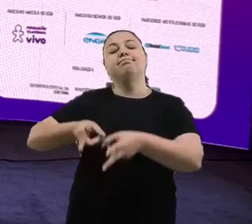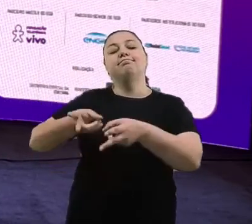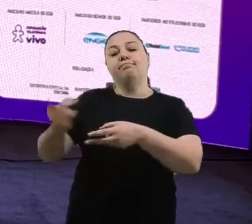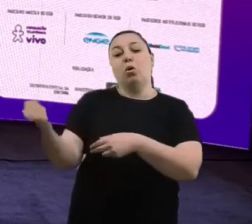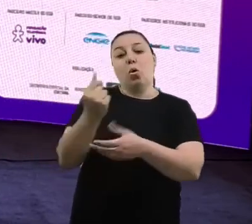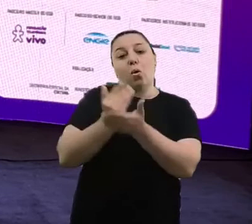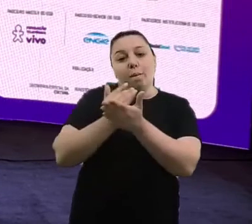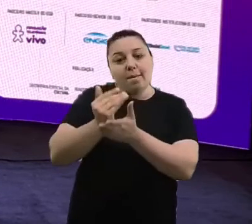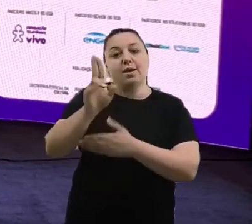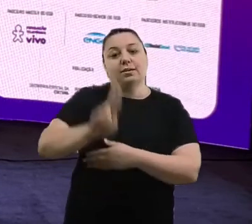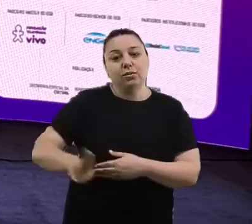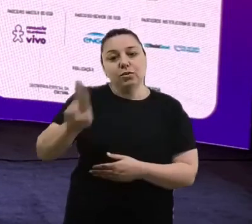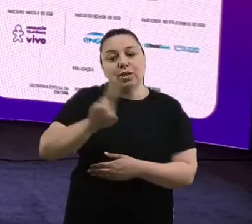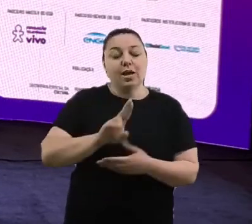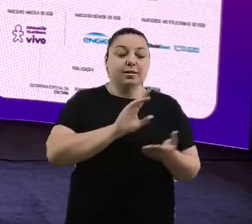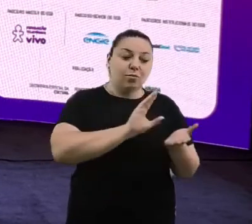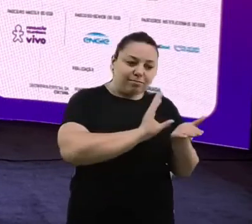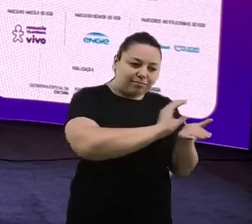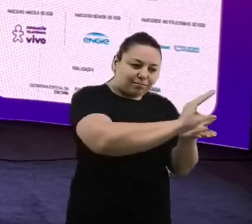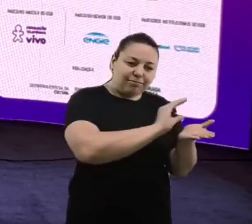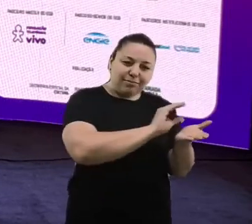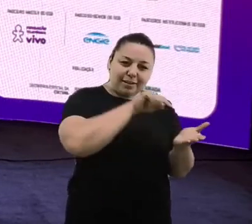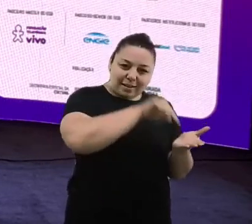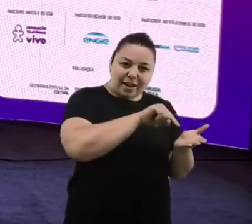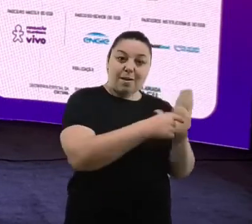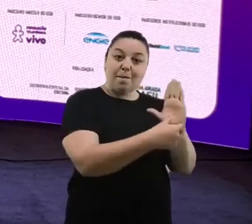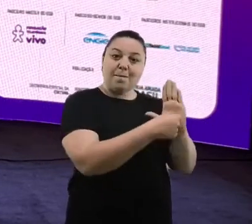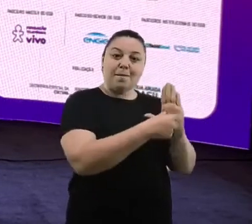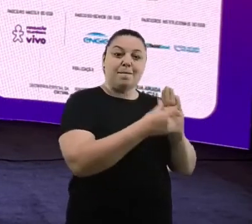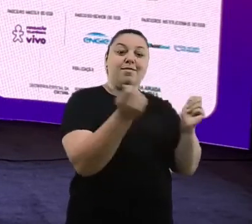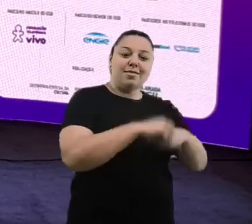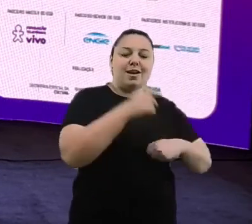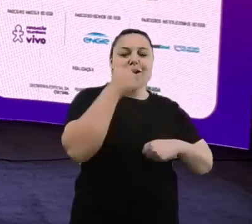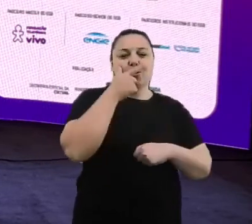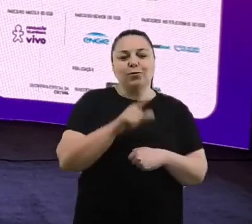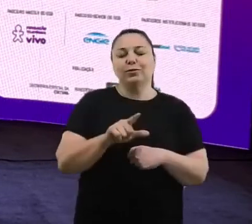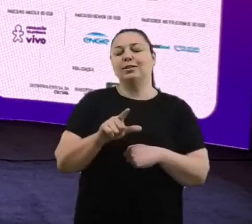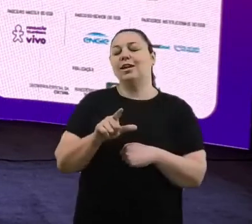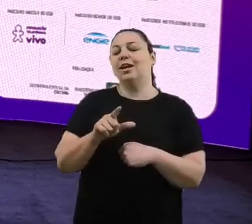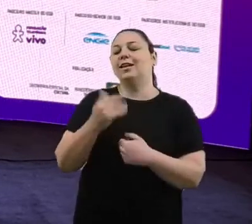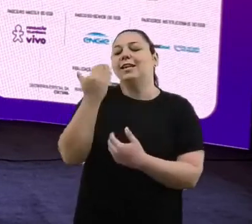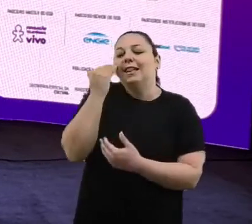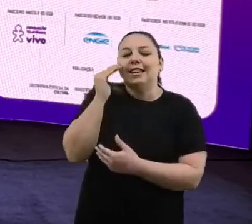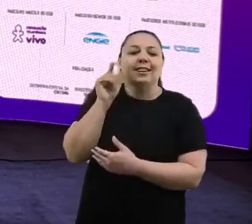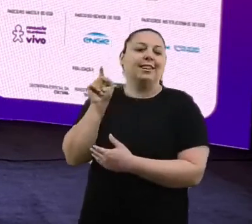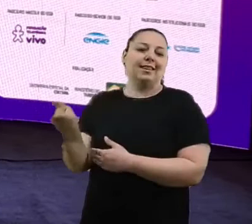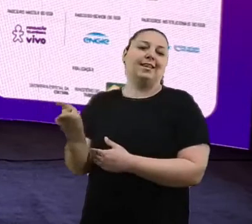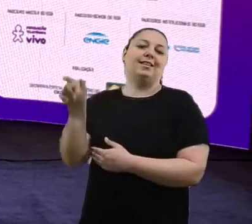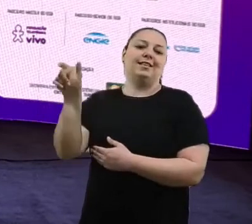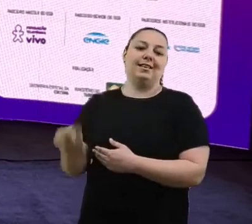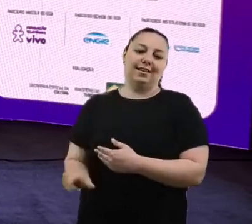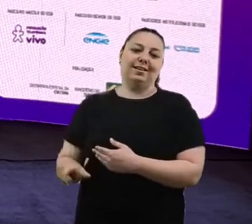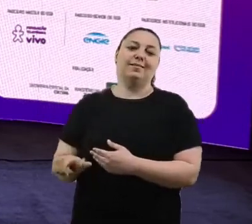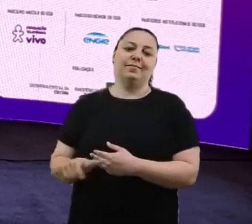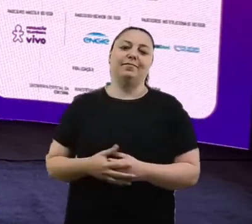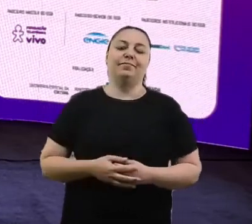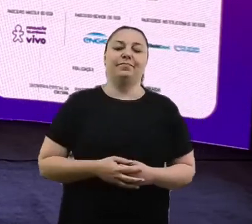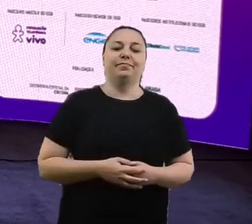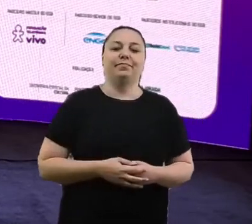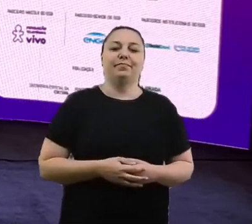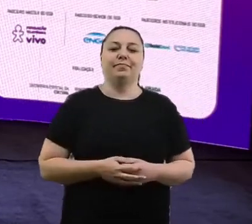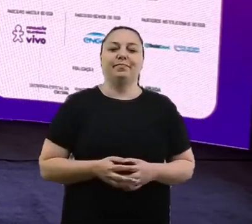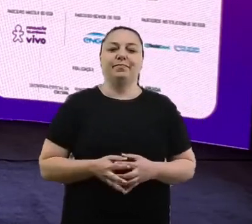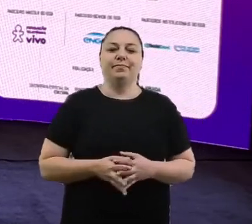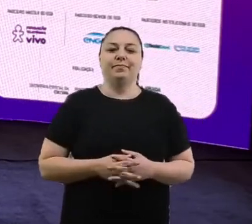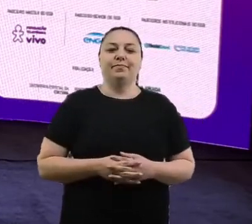pessoa. Então, começa a personalizar para aquela pessoa os gostos, as situações e assim por diante. Bem,